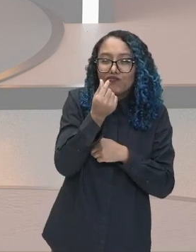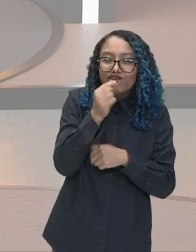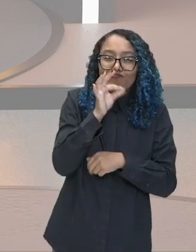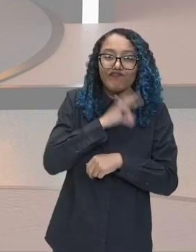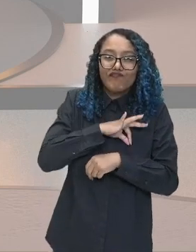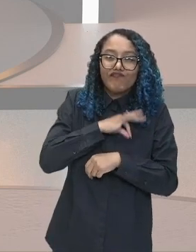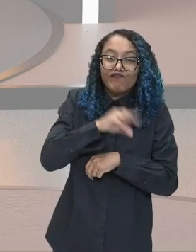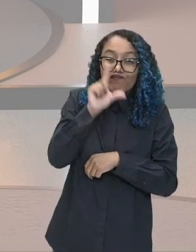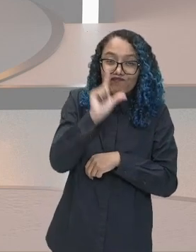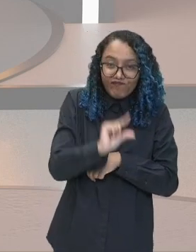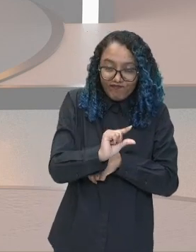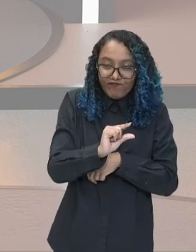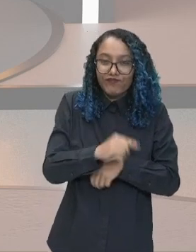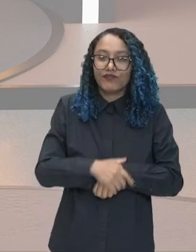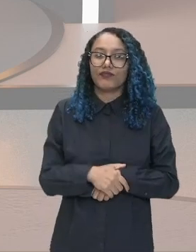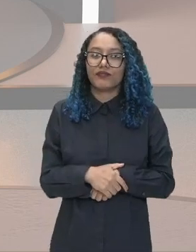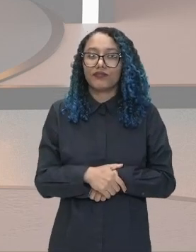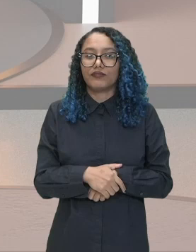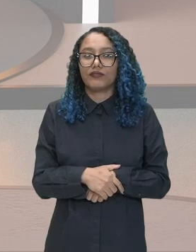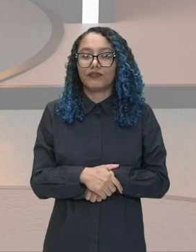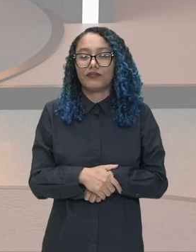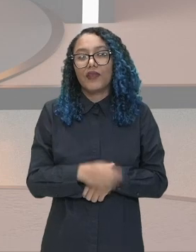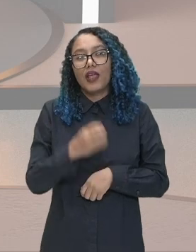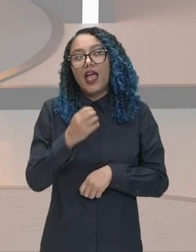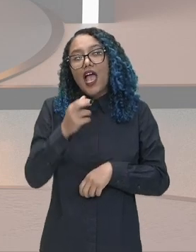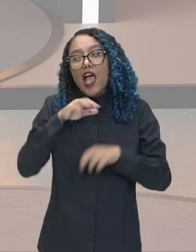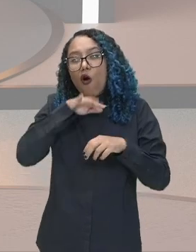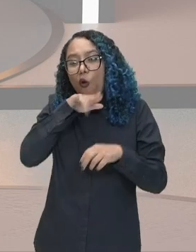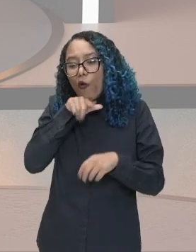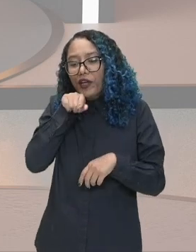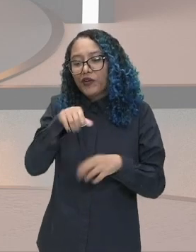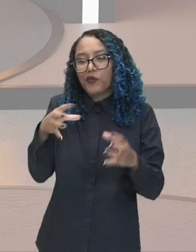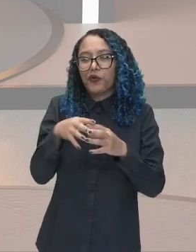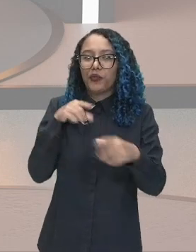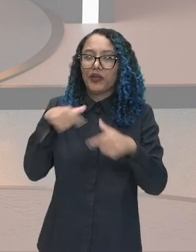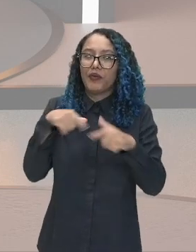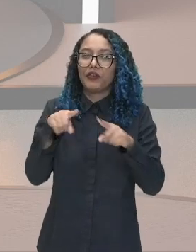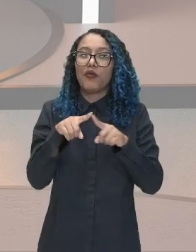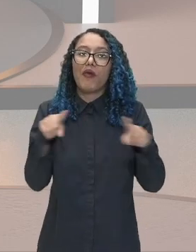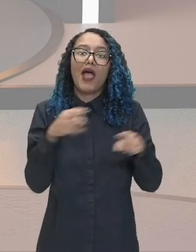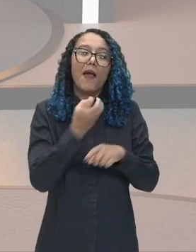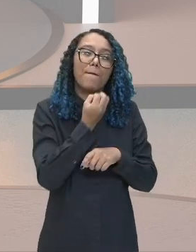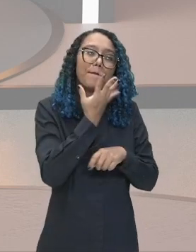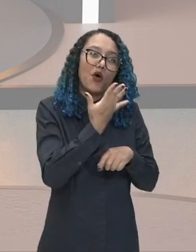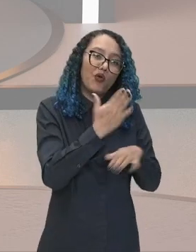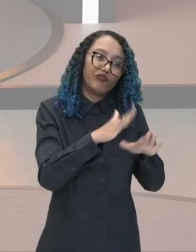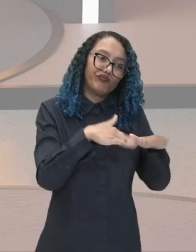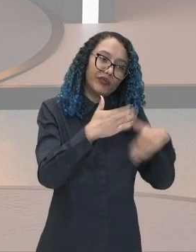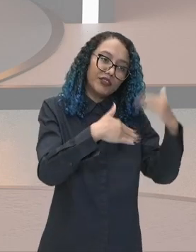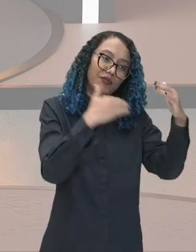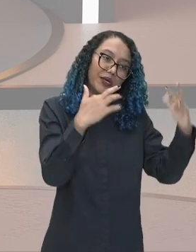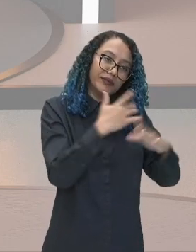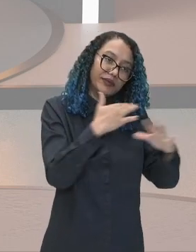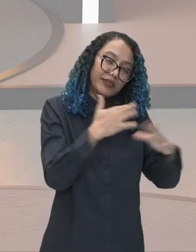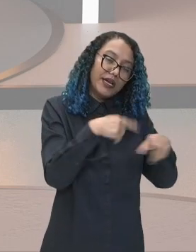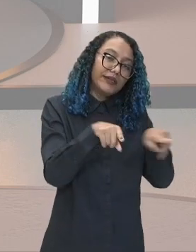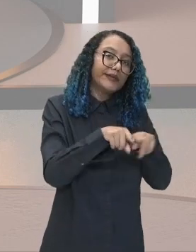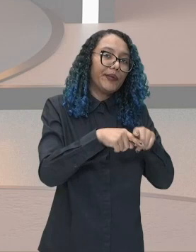trabalhadores, mas também uma situação boa para o crescimento e o desenvolvimento das cidades e dos